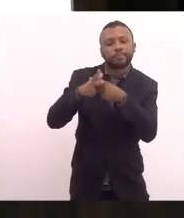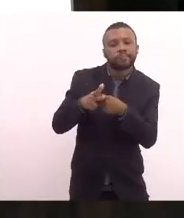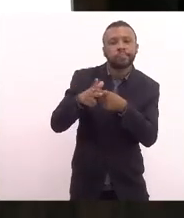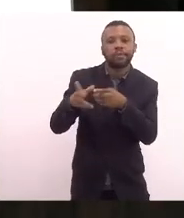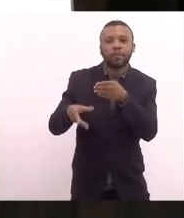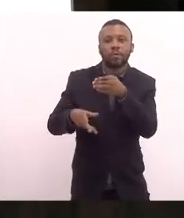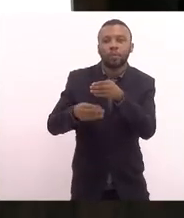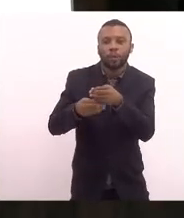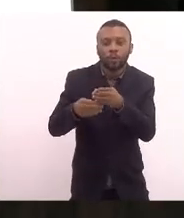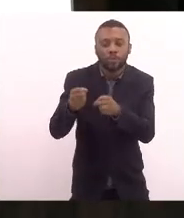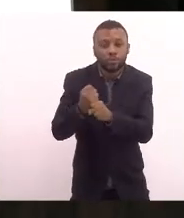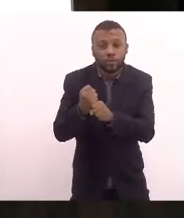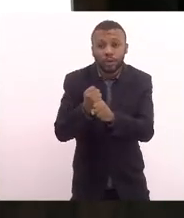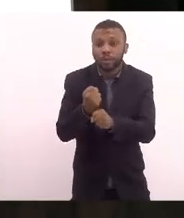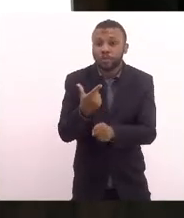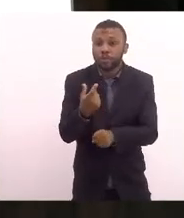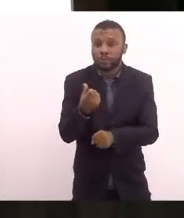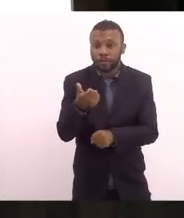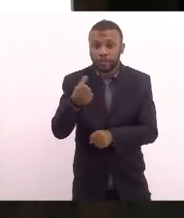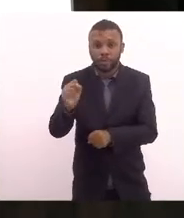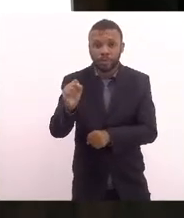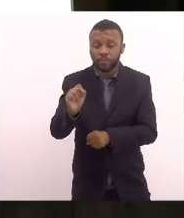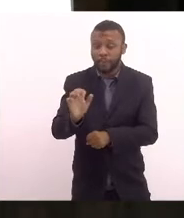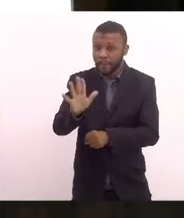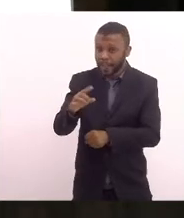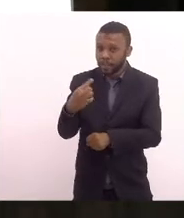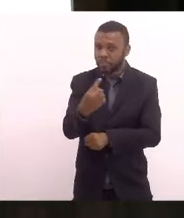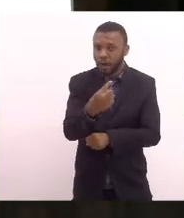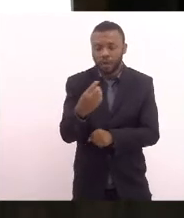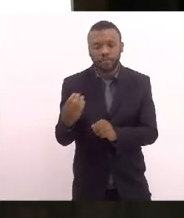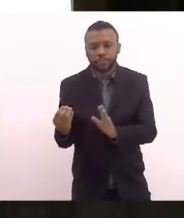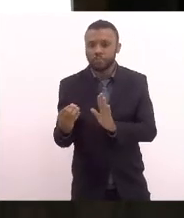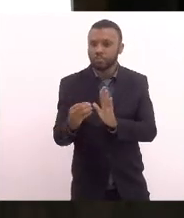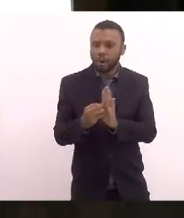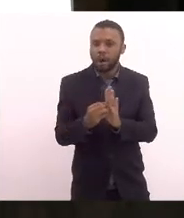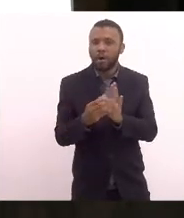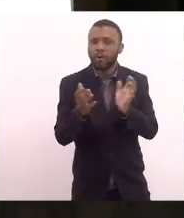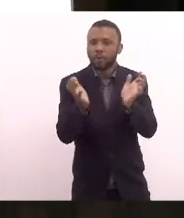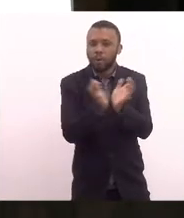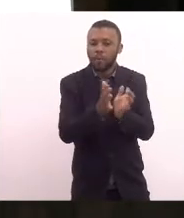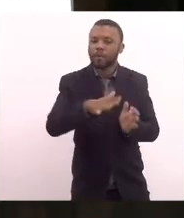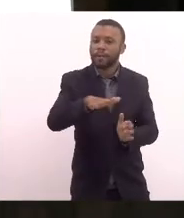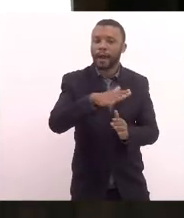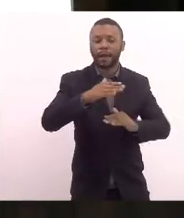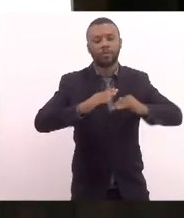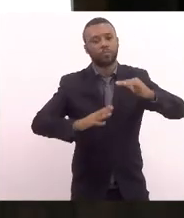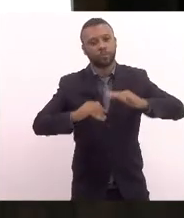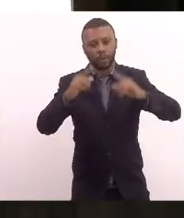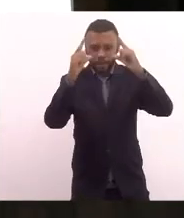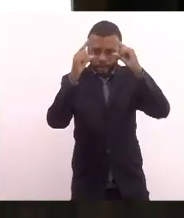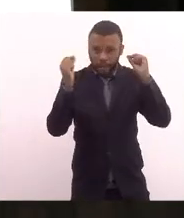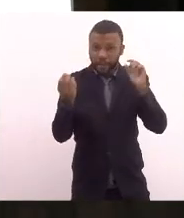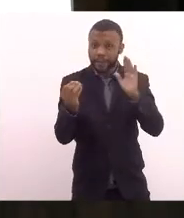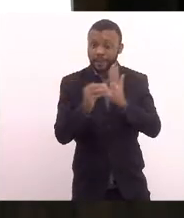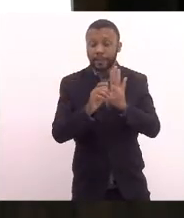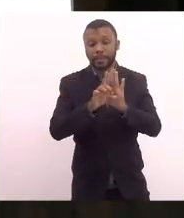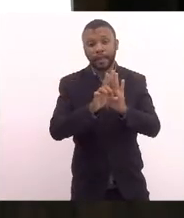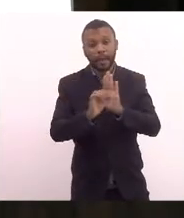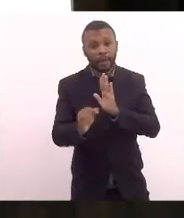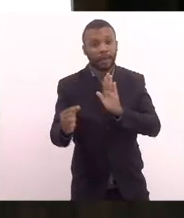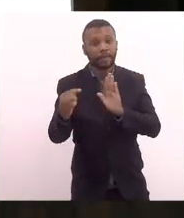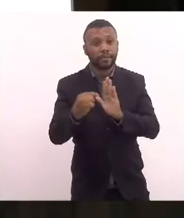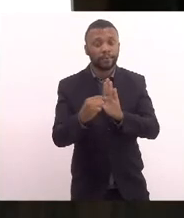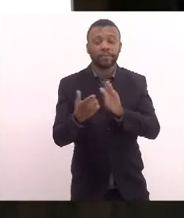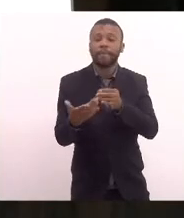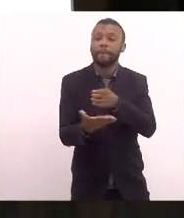desde 2018. Mas nós colocamos a enfermagem dentro dessa lei de piso salarial no Estado do Rio